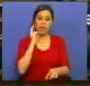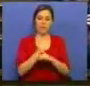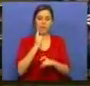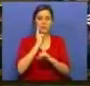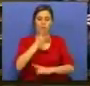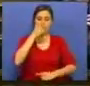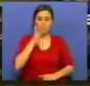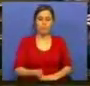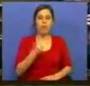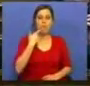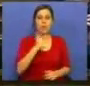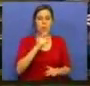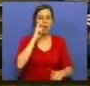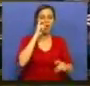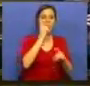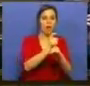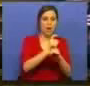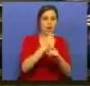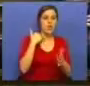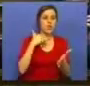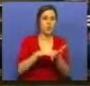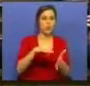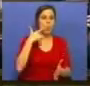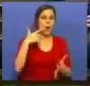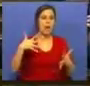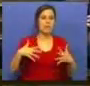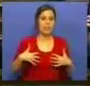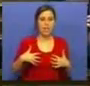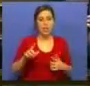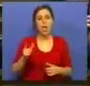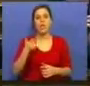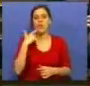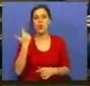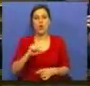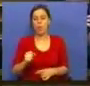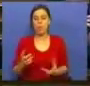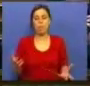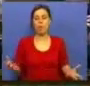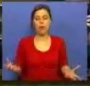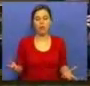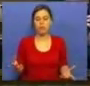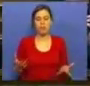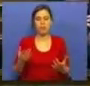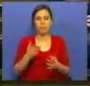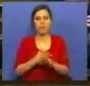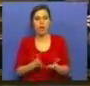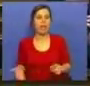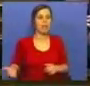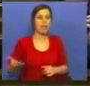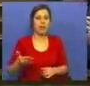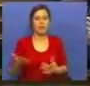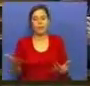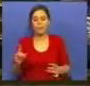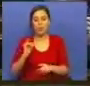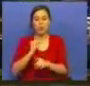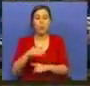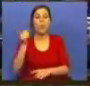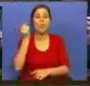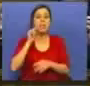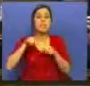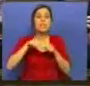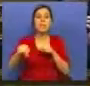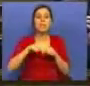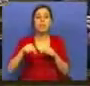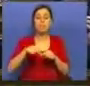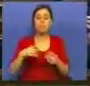fiscalização, não pode ser de fiscalização às segundas, quartas e sextas, e não pode ser indiretamente nos outros dias da